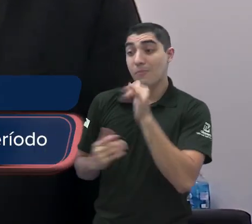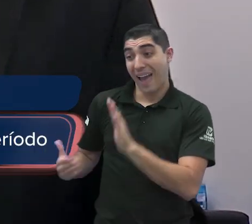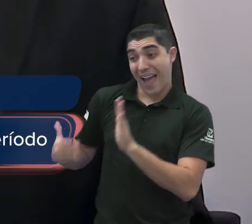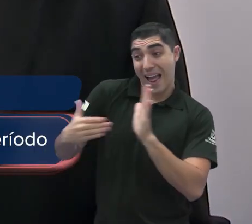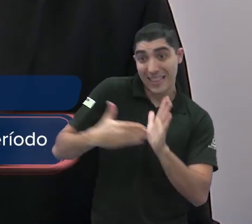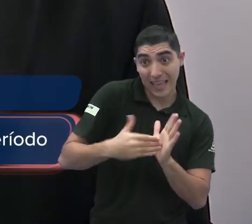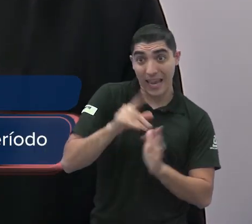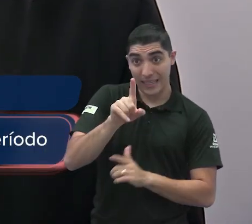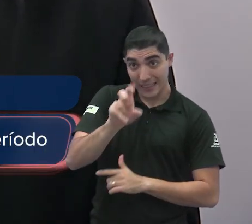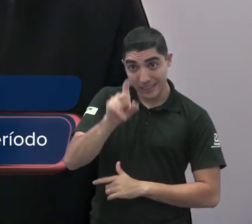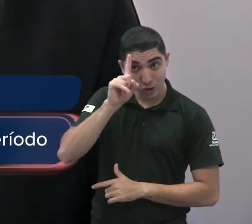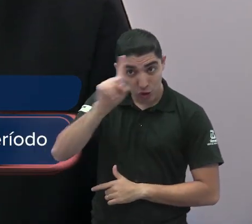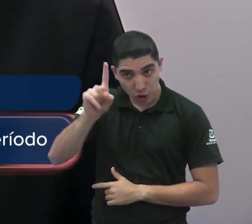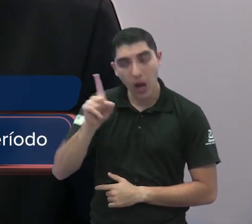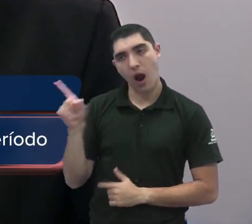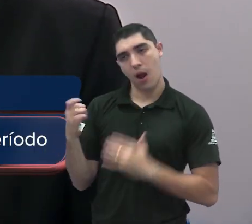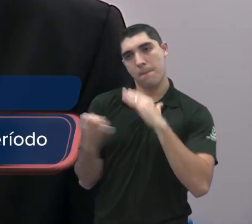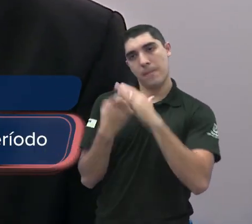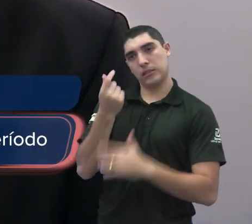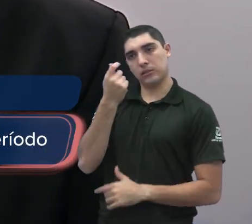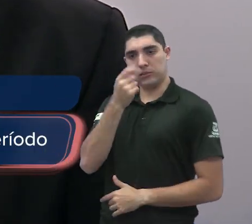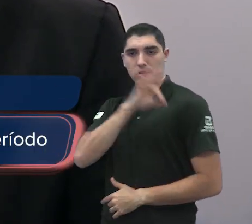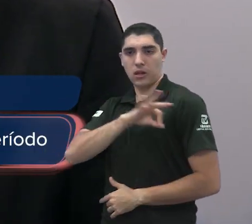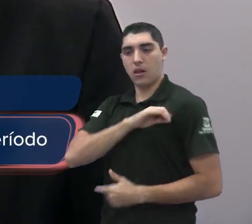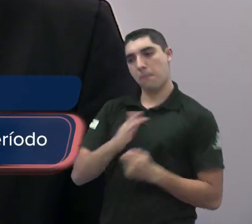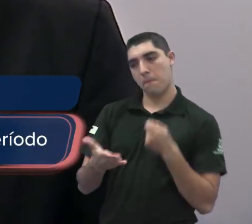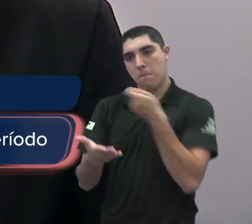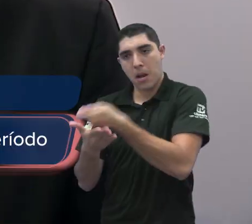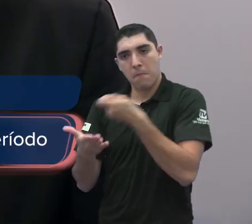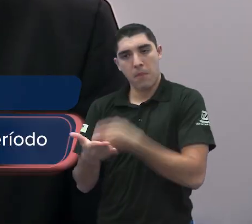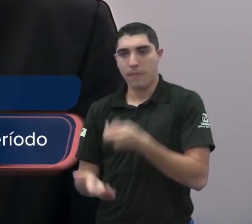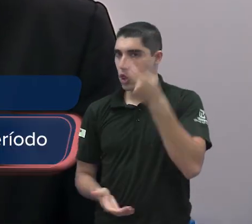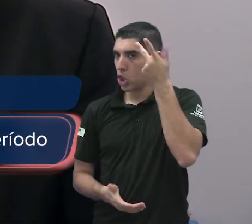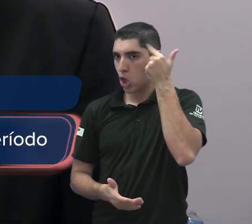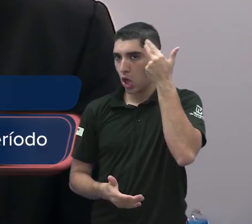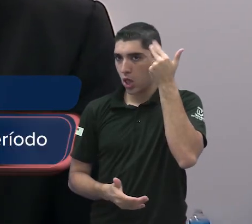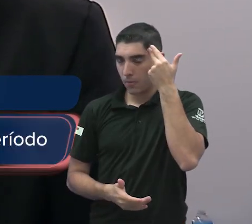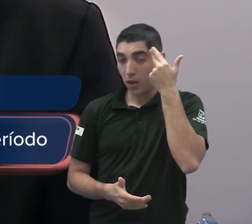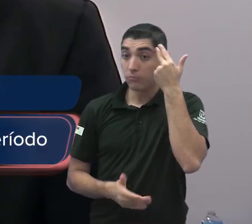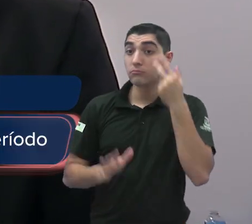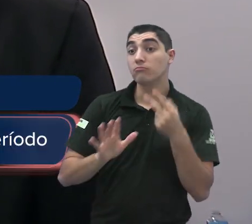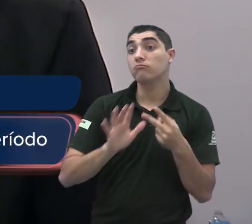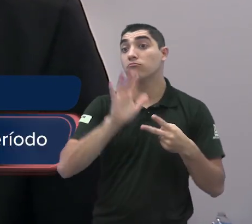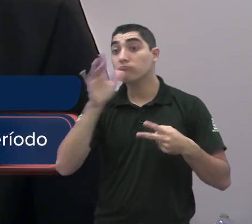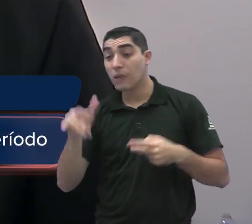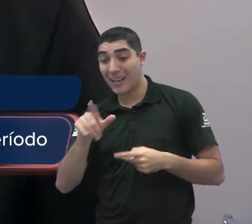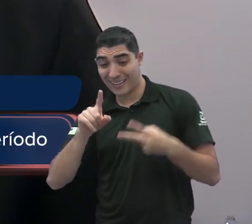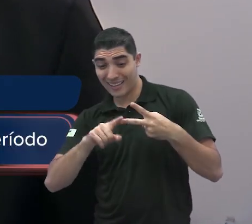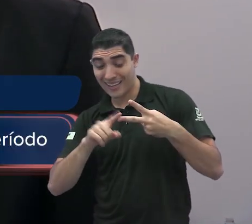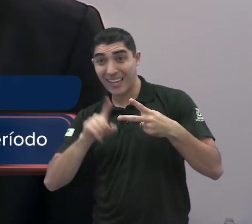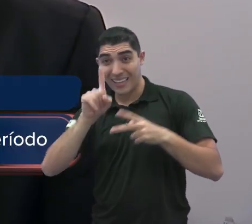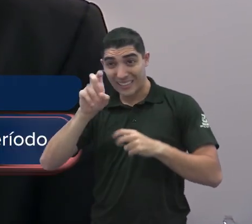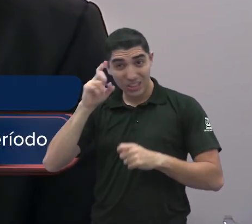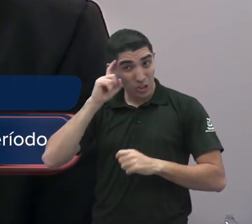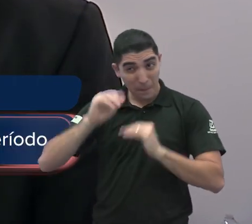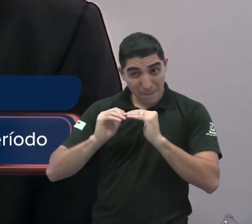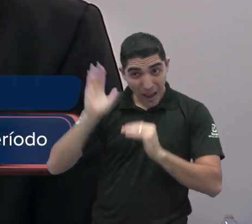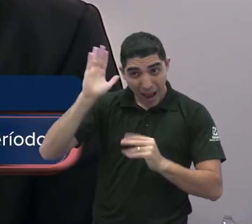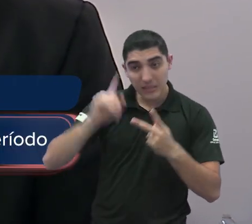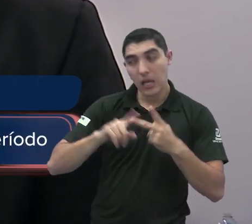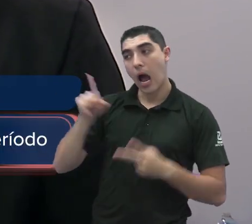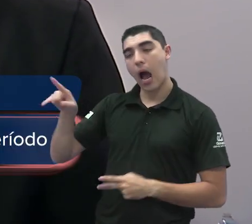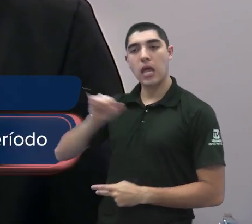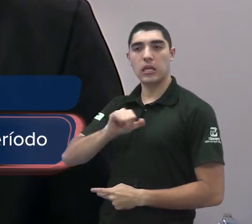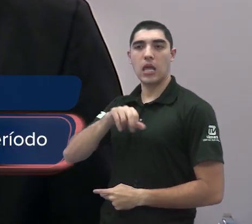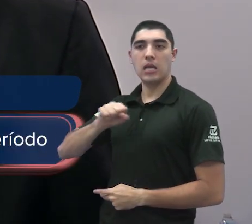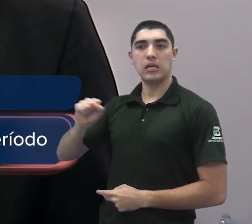até os primeiros 15 dias são pagos pela empresa. Então, ali a média do salário dele mesmo, normal. E a partir do momento que ele vai para o